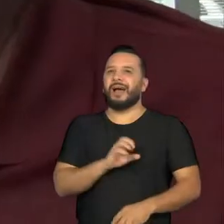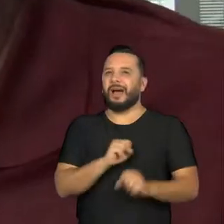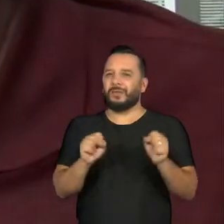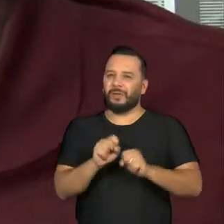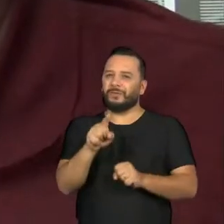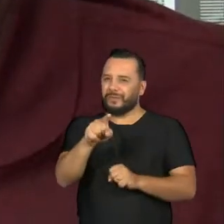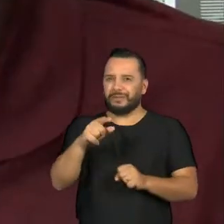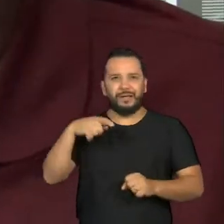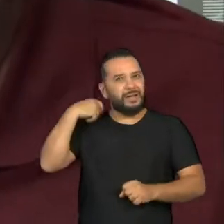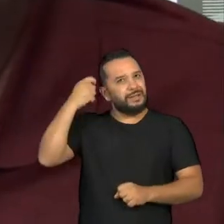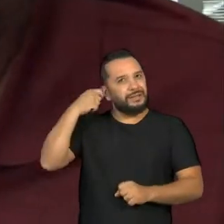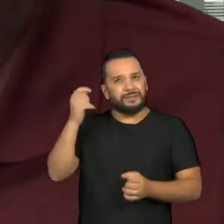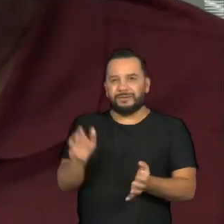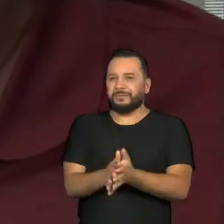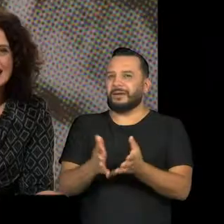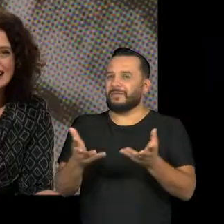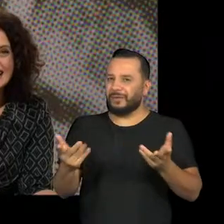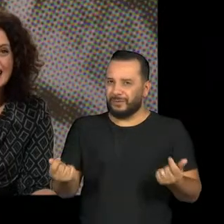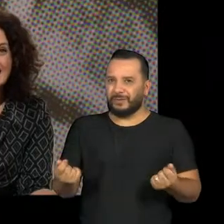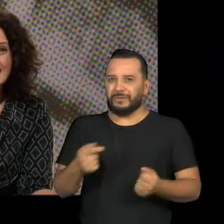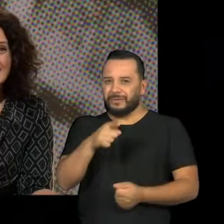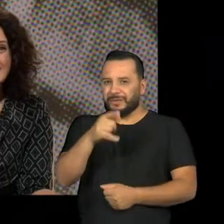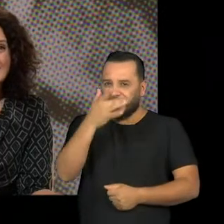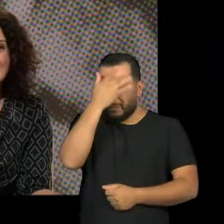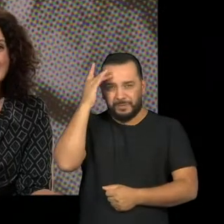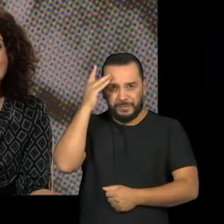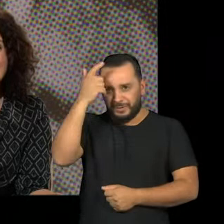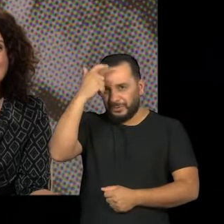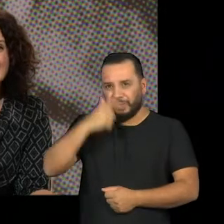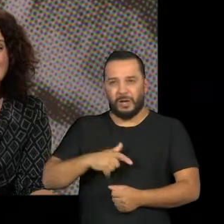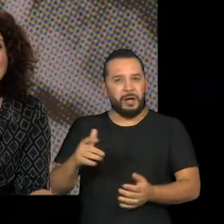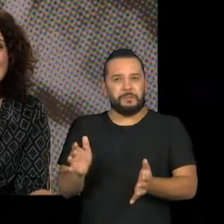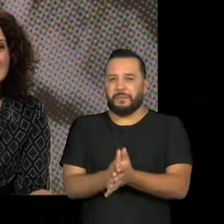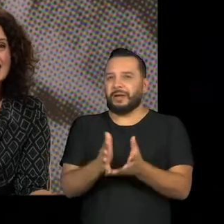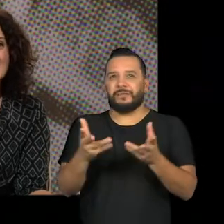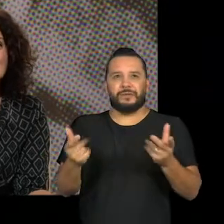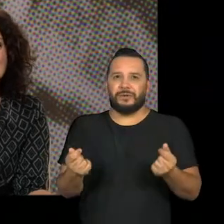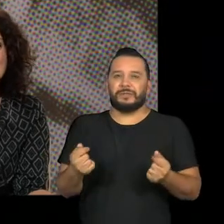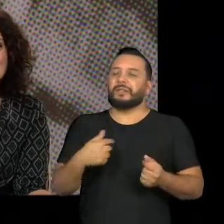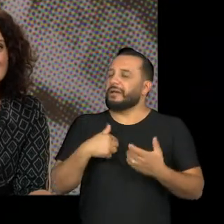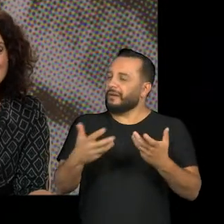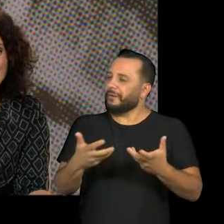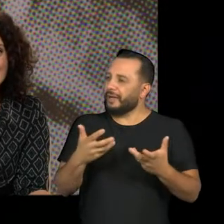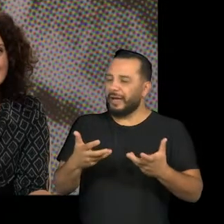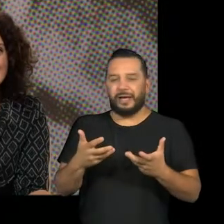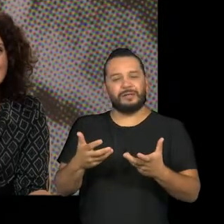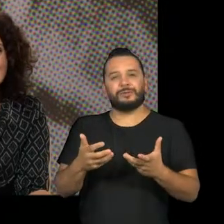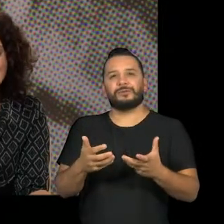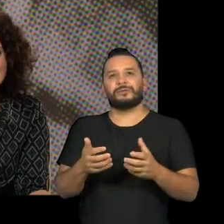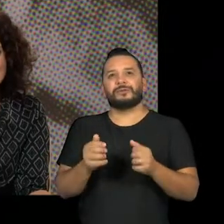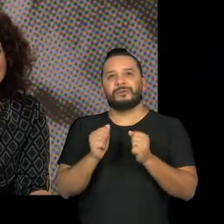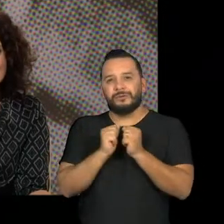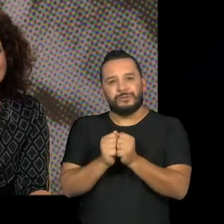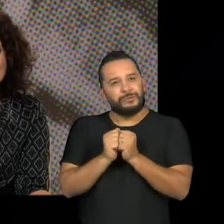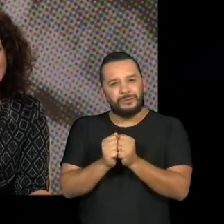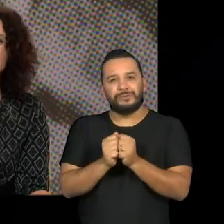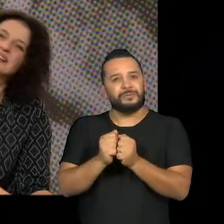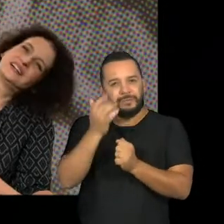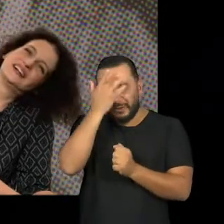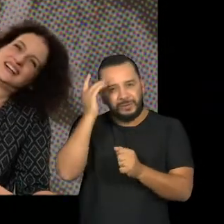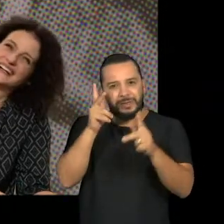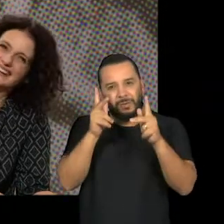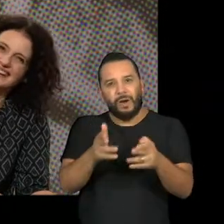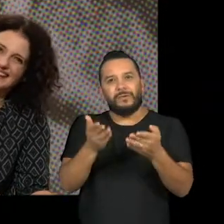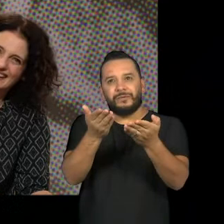uma atriz maravilhosa, acho uma pessoa maravilhosa. Eu, por mim, estaria sempre cercado de Denise.